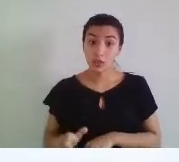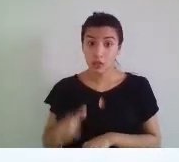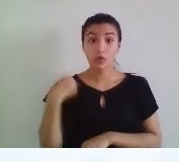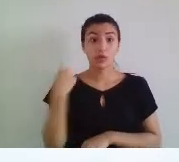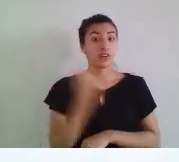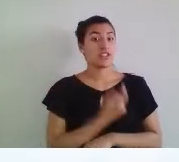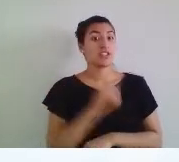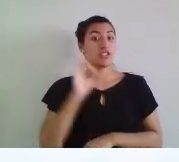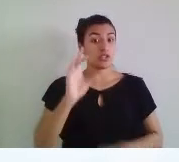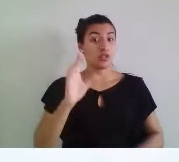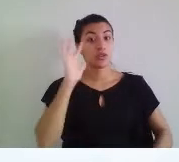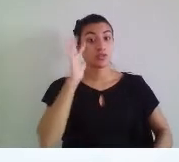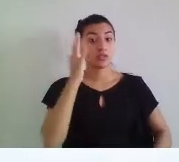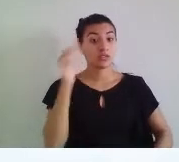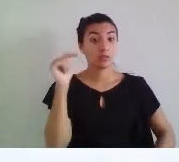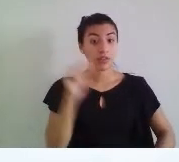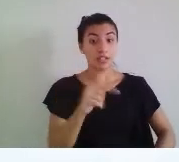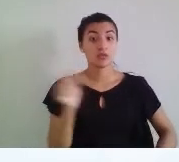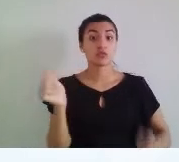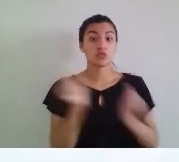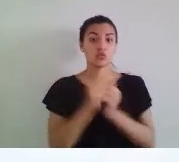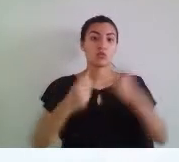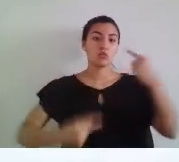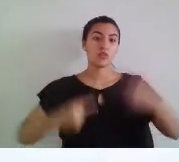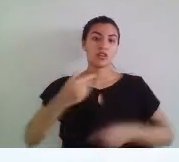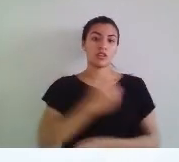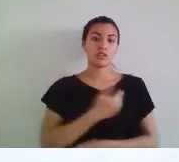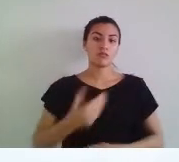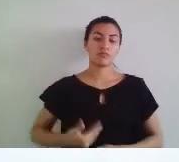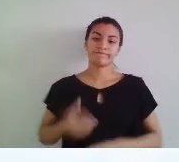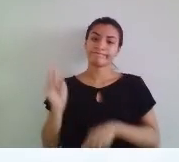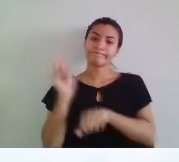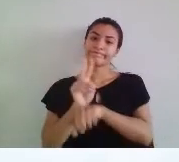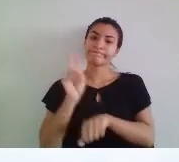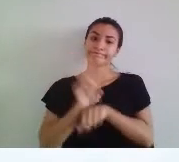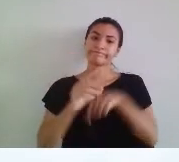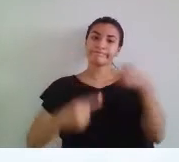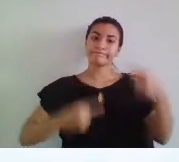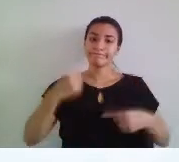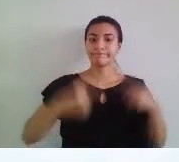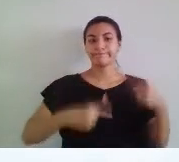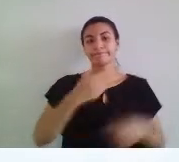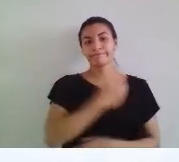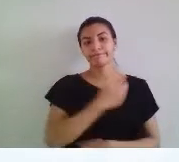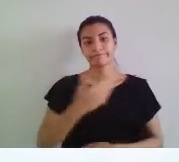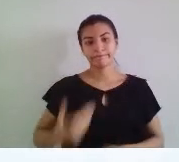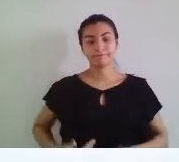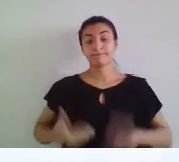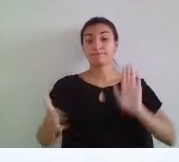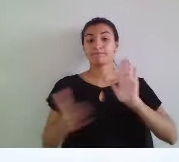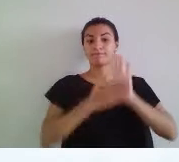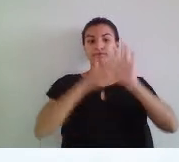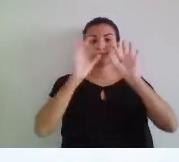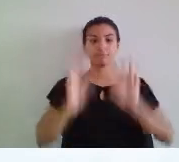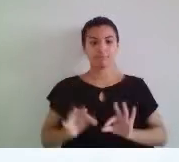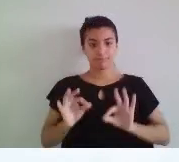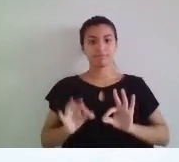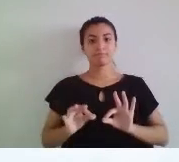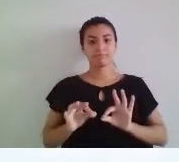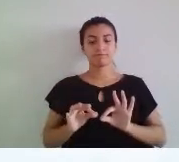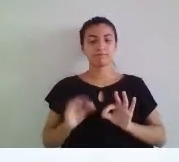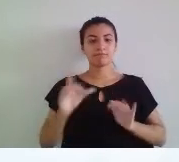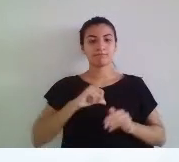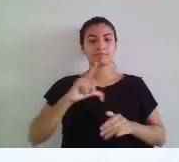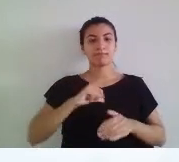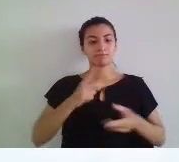só tem solução para isso com políticas públicas protetivas, com políticas públicas comprometidas com políticas públicas que levem em